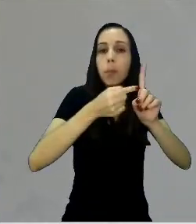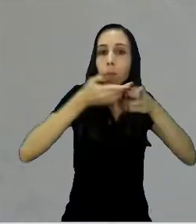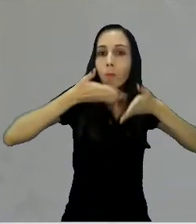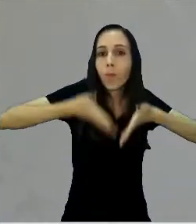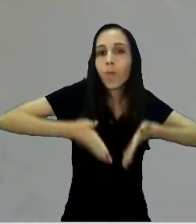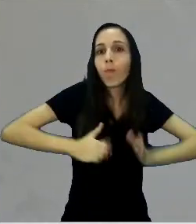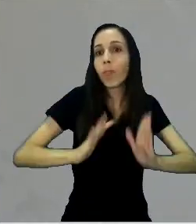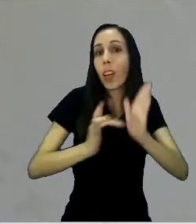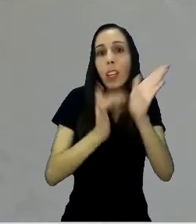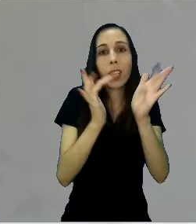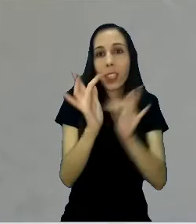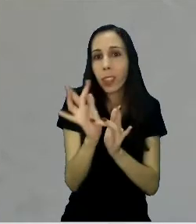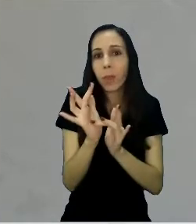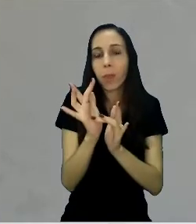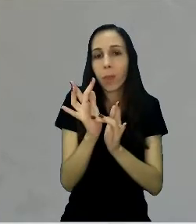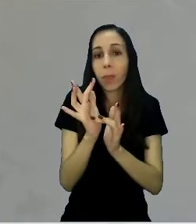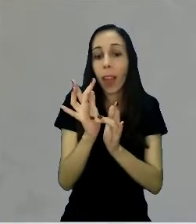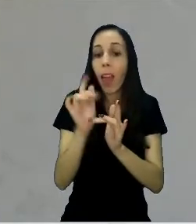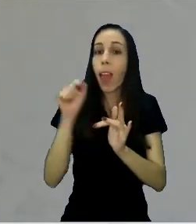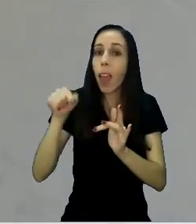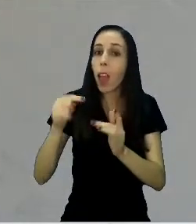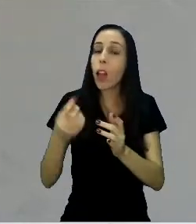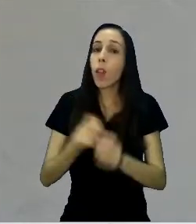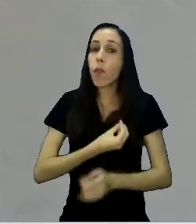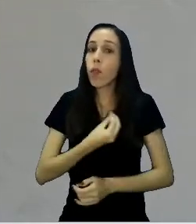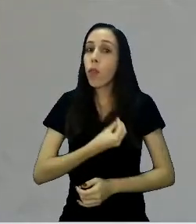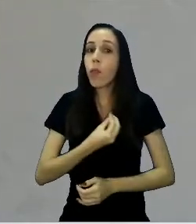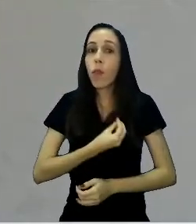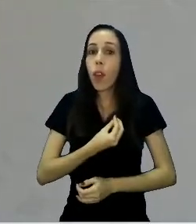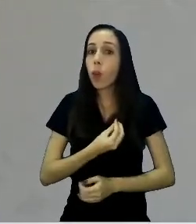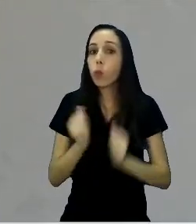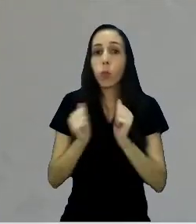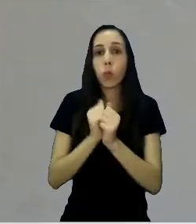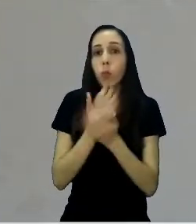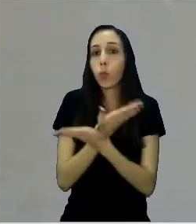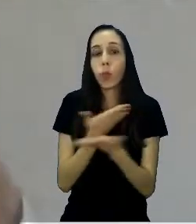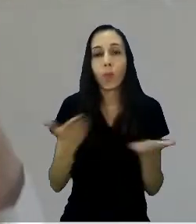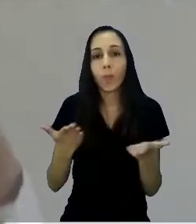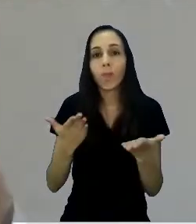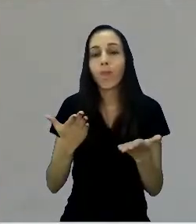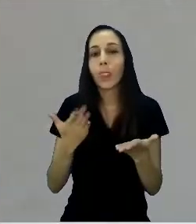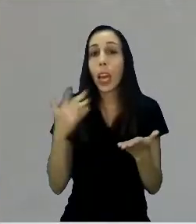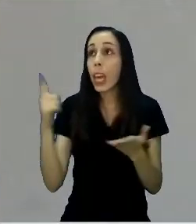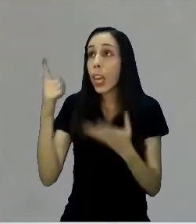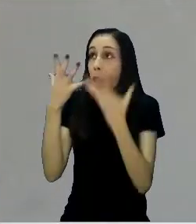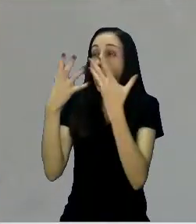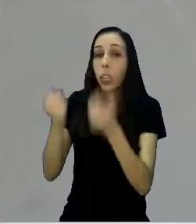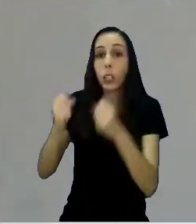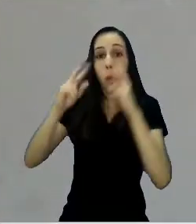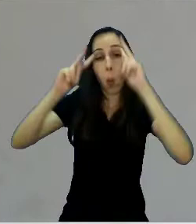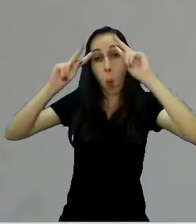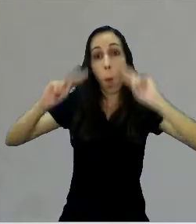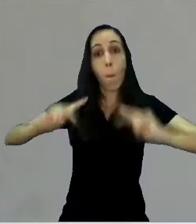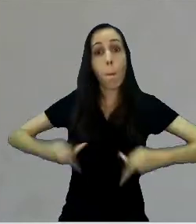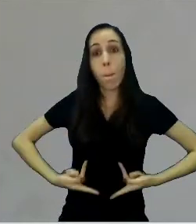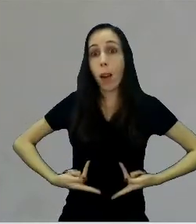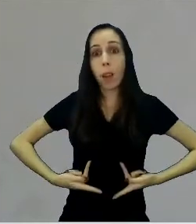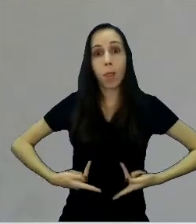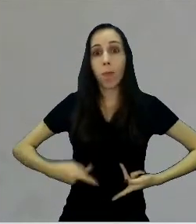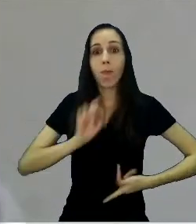nossa humanidade. Jesus se faz carne para assumir tudo que é humano em